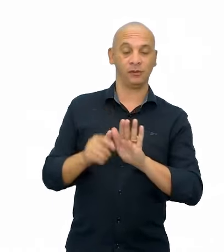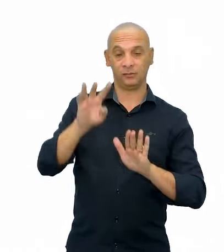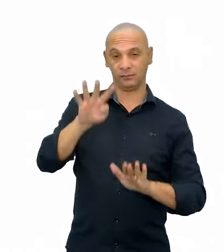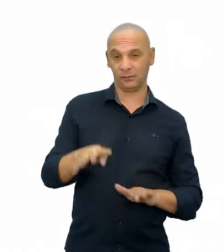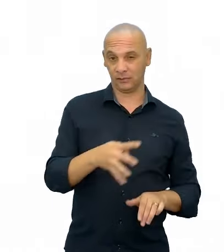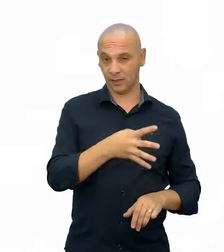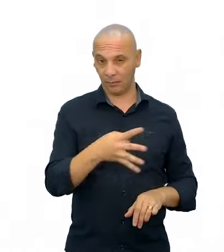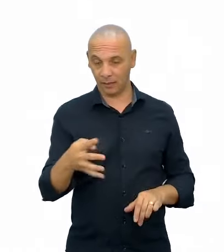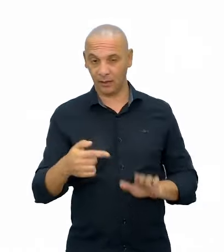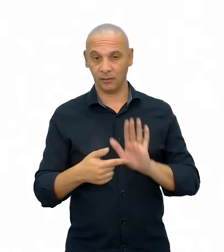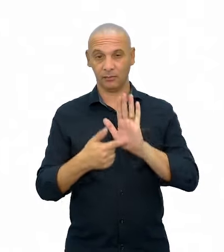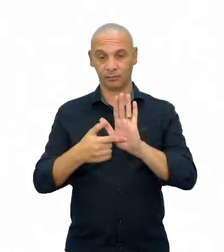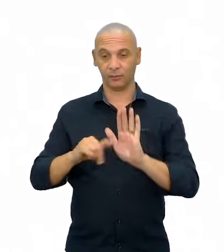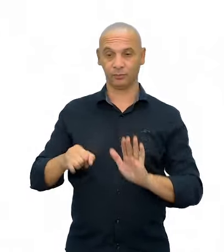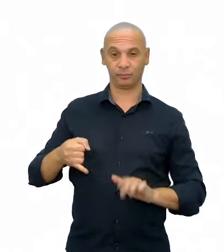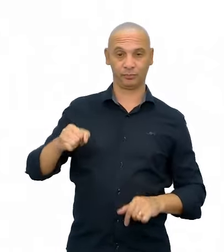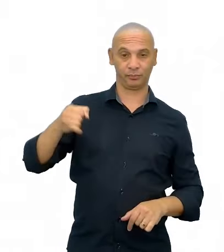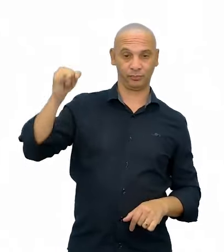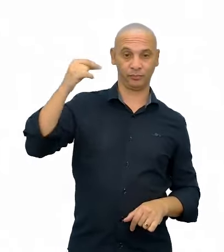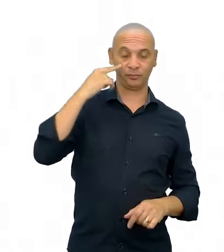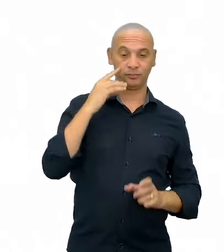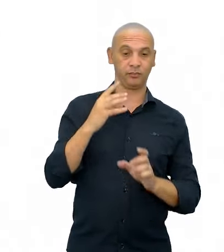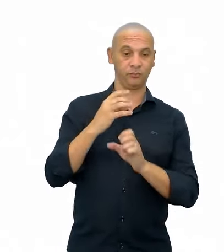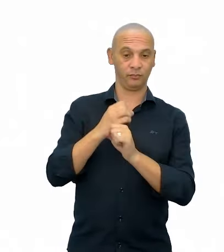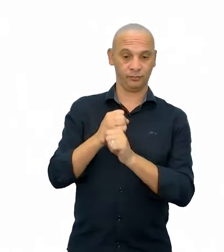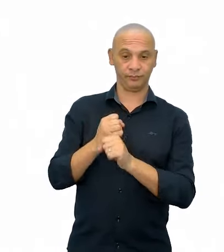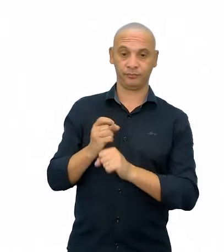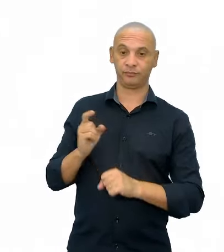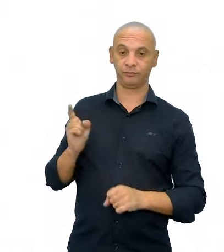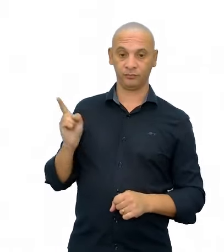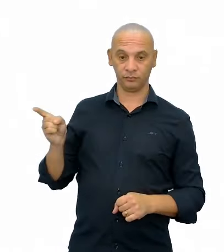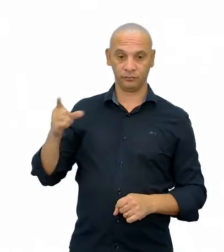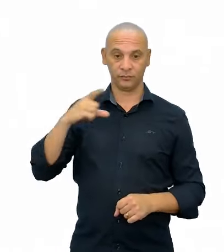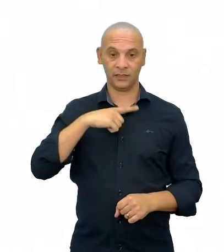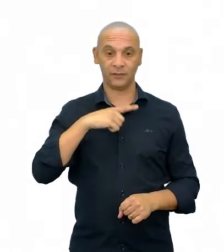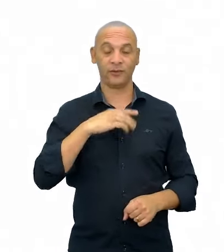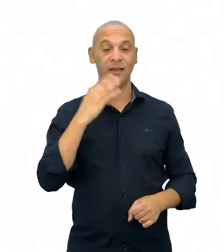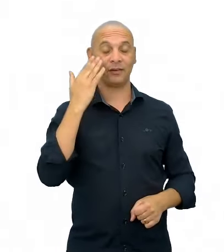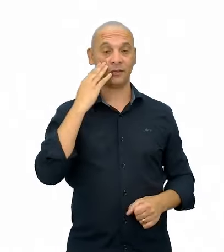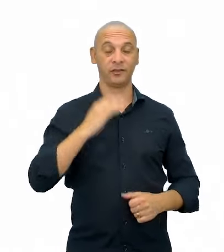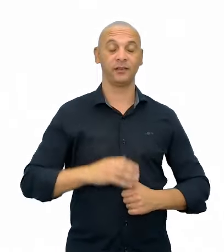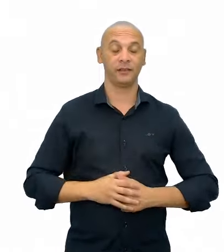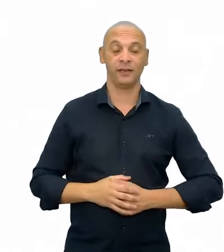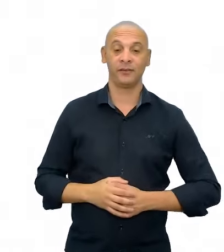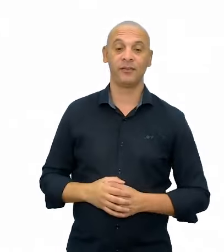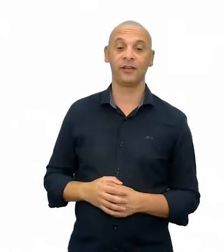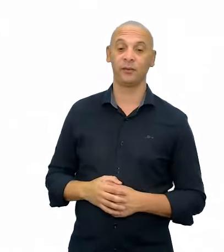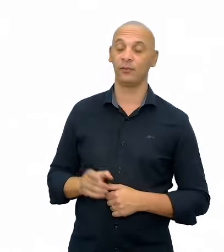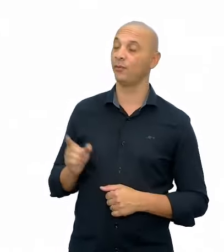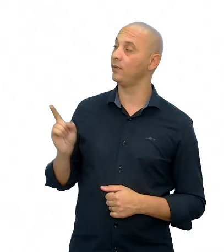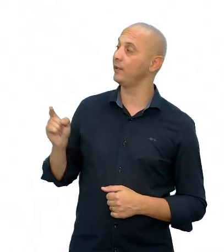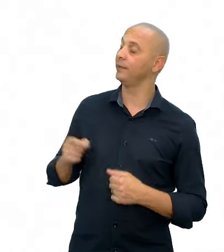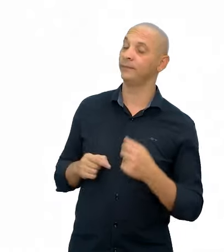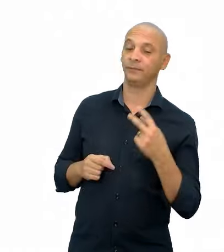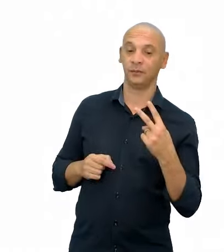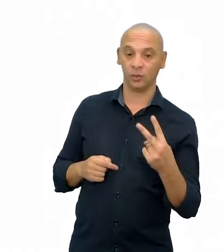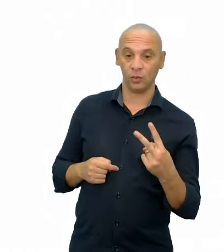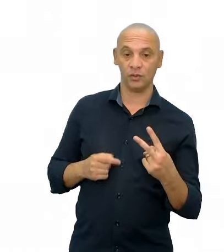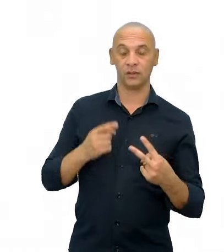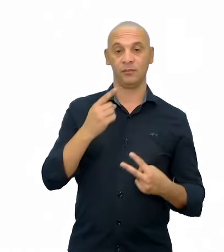opções de parcelamento para o valor total do refrigerante com acréscimo de juros. Em duas prestações